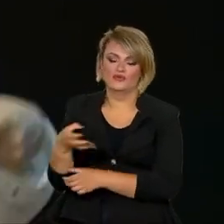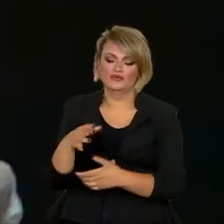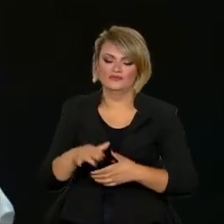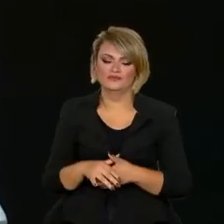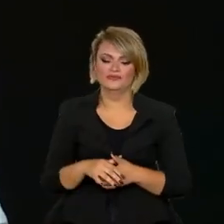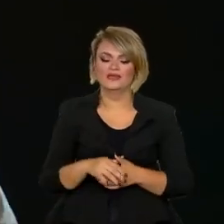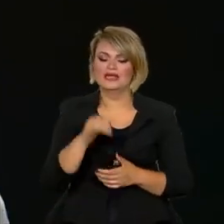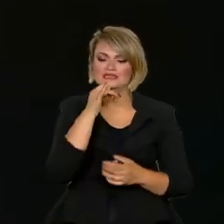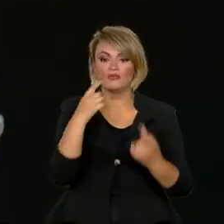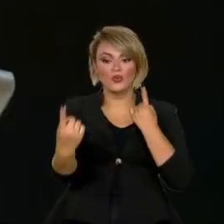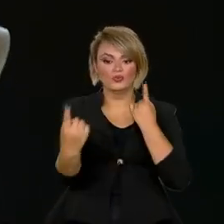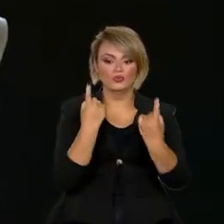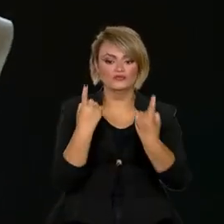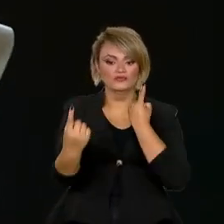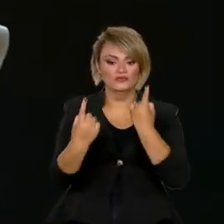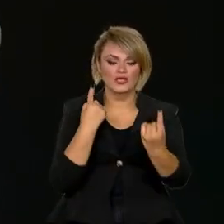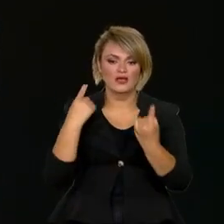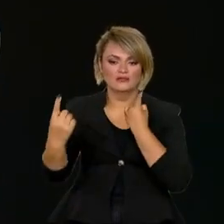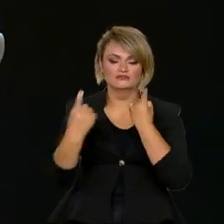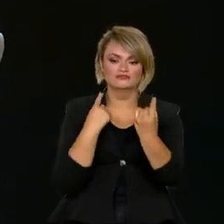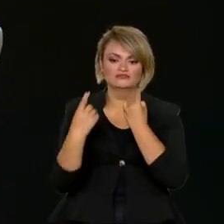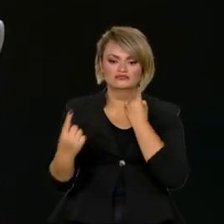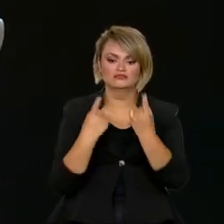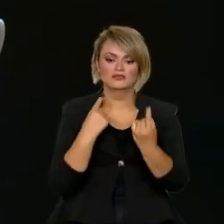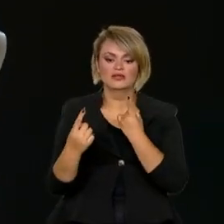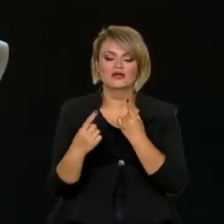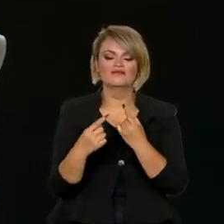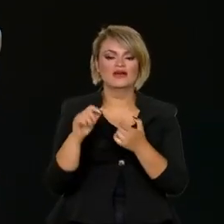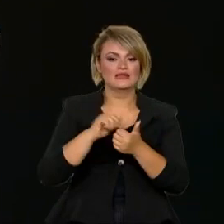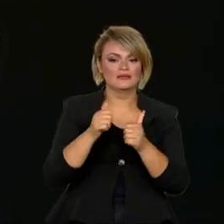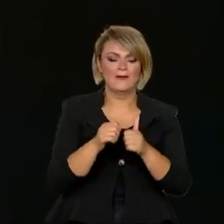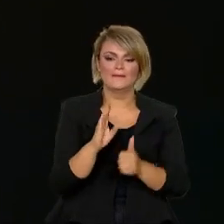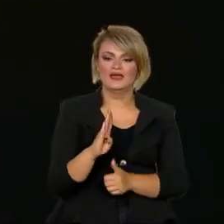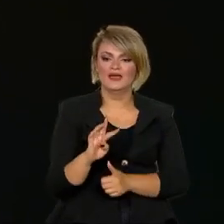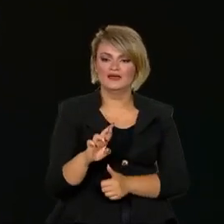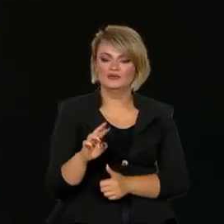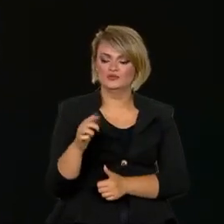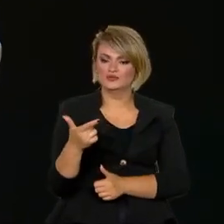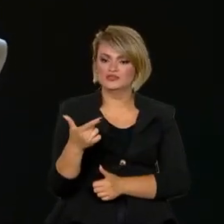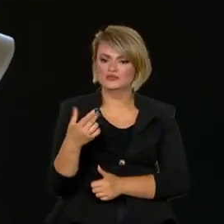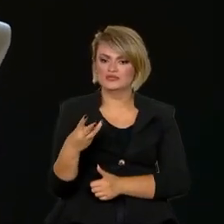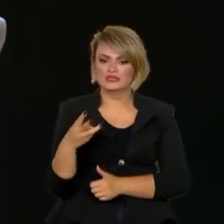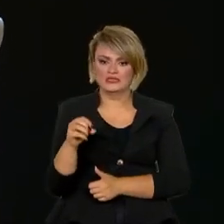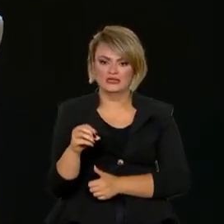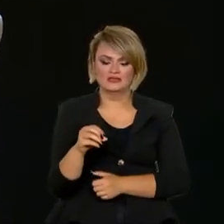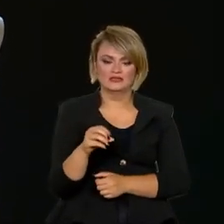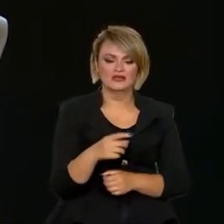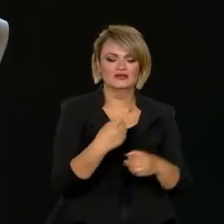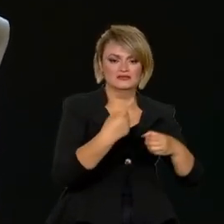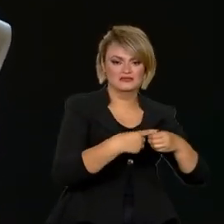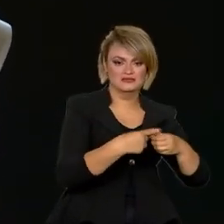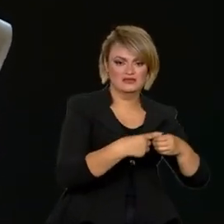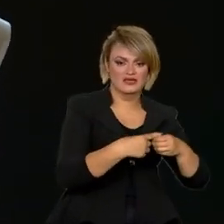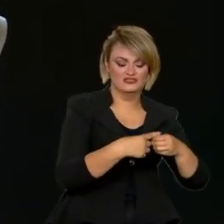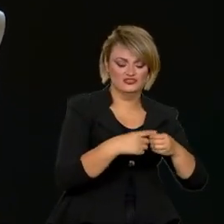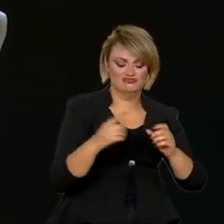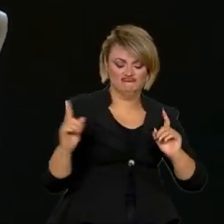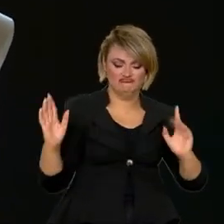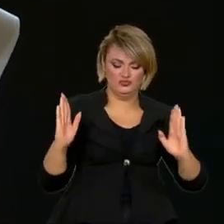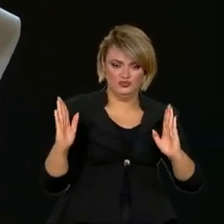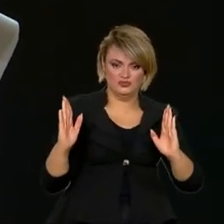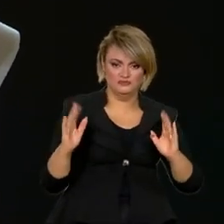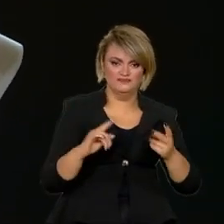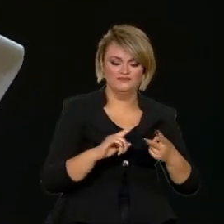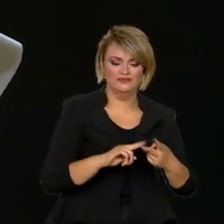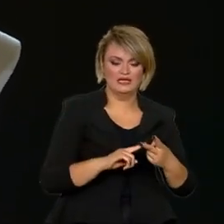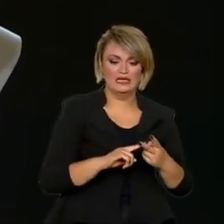de rodovias, nós vamos dar continuidade para a adequação da BR-230 entre Campina Grande e Farinha e